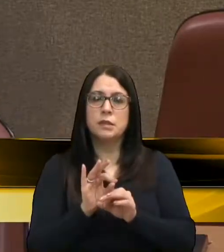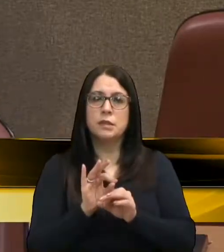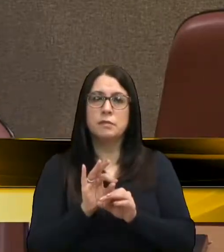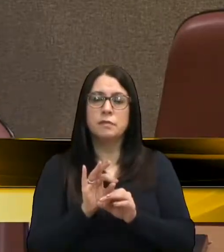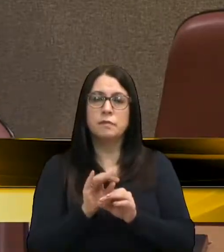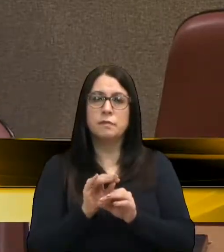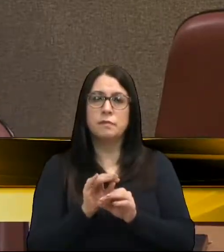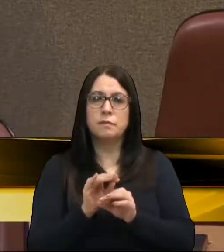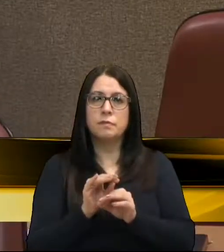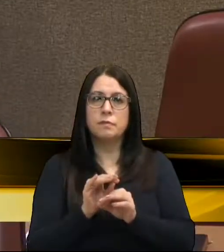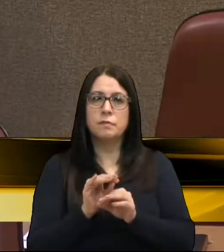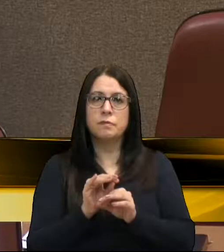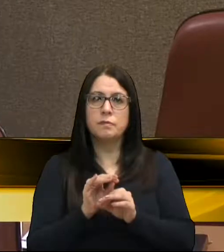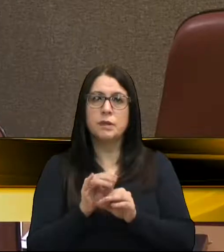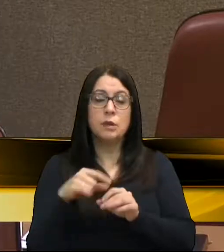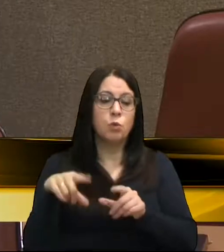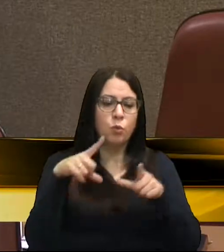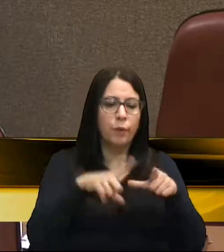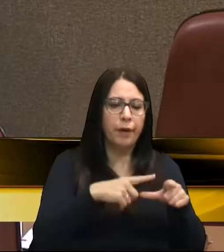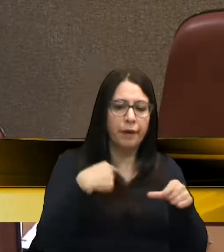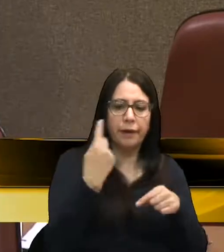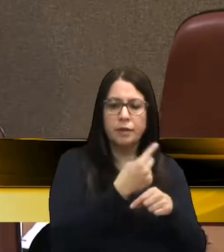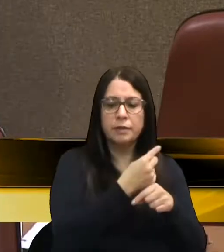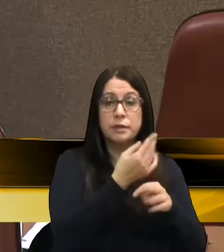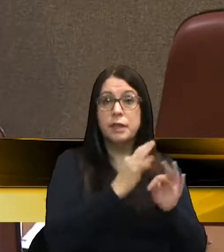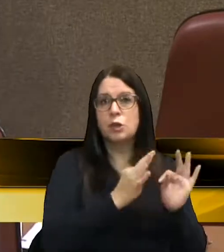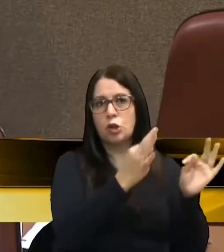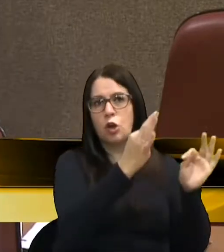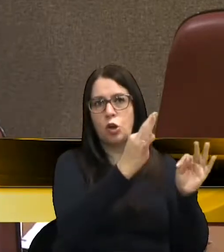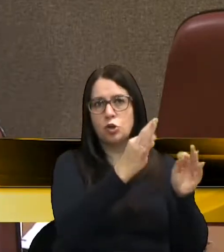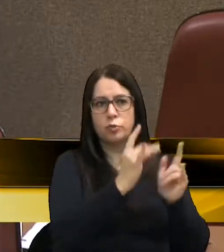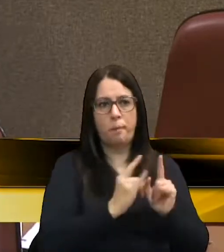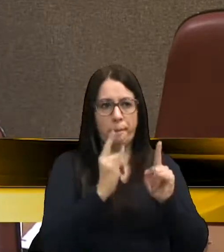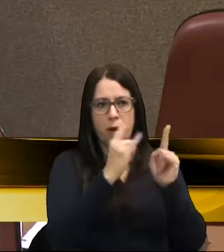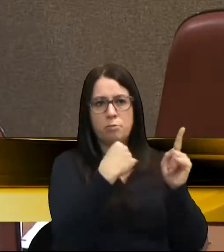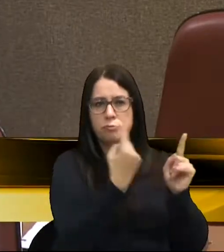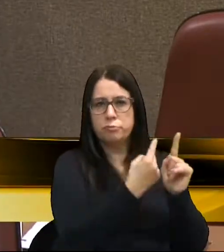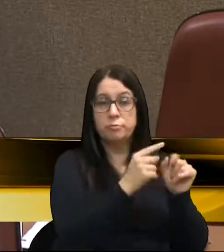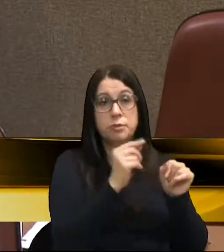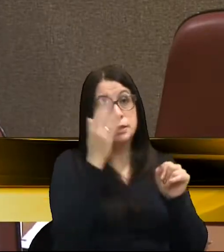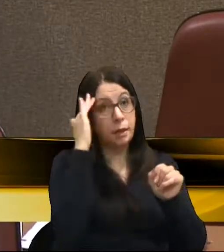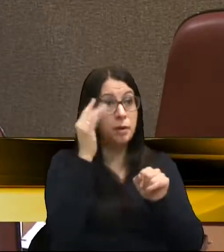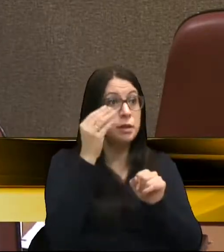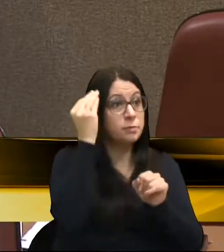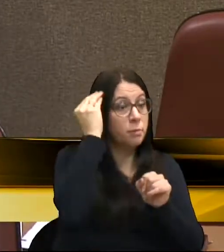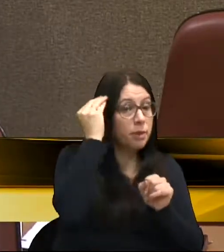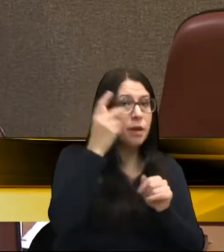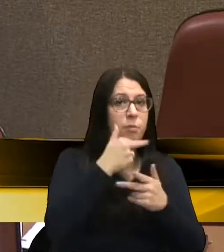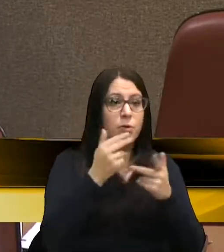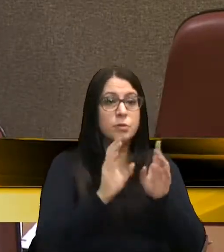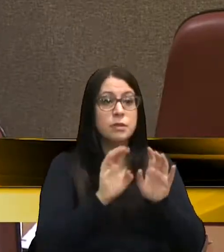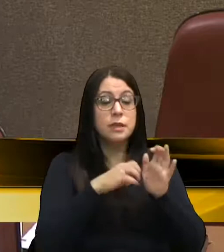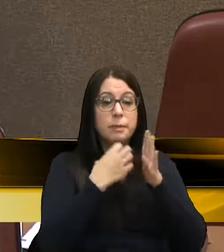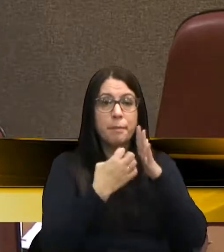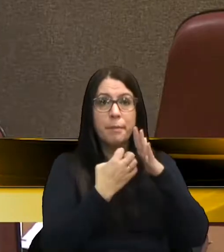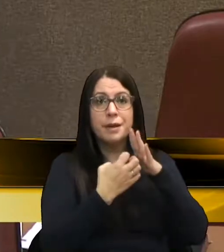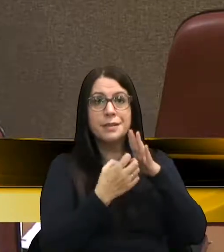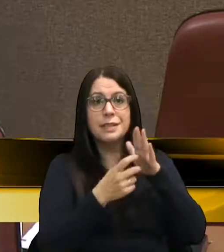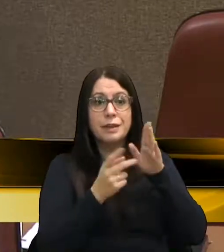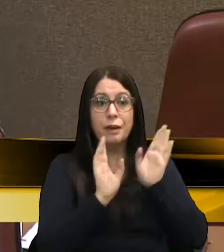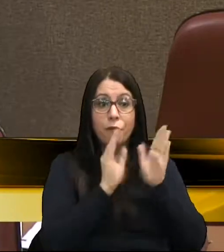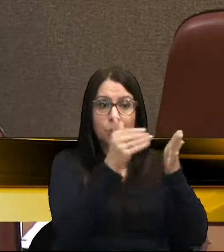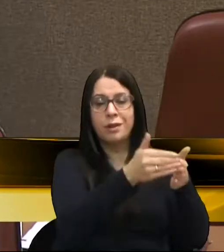grande parque tecnológico para ali, quem sabe, nós incubarmos empresas voltadas à tecnologia e